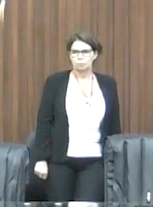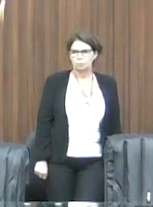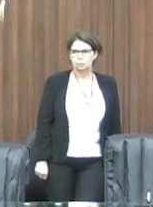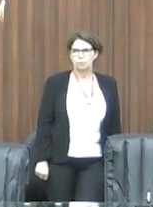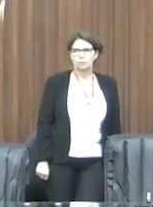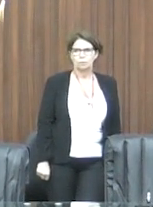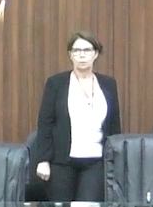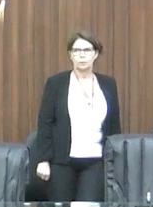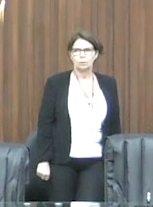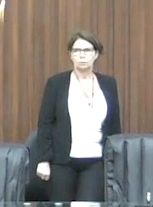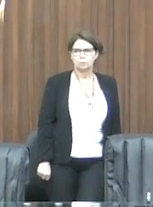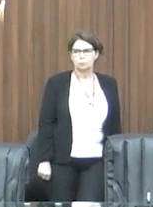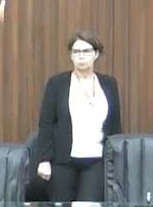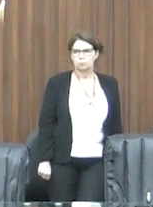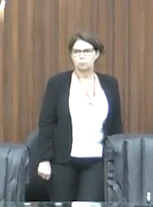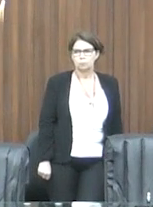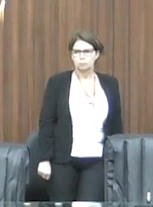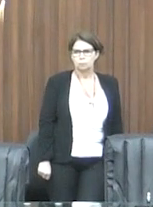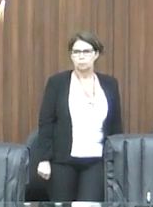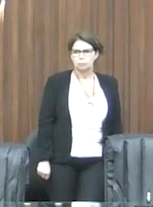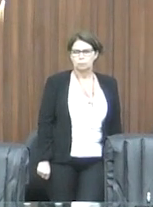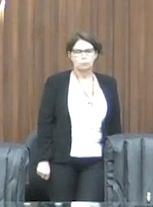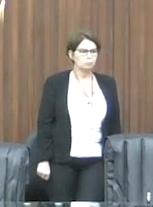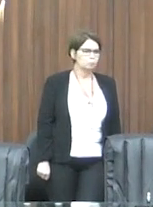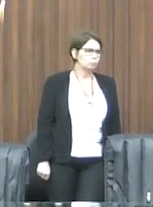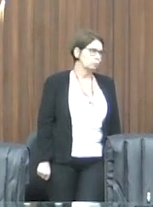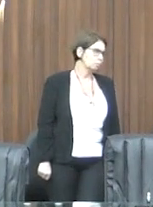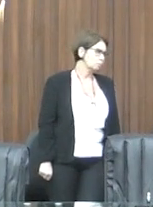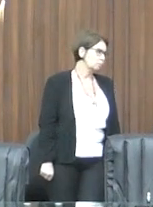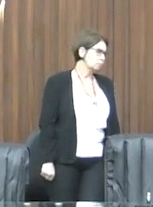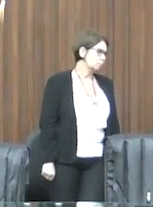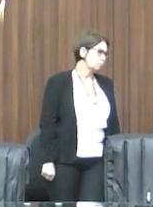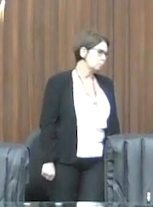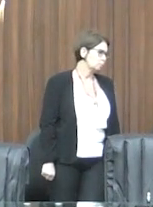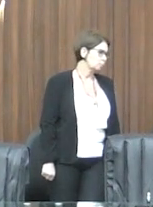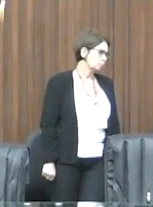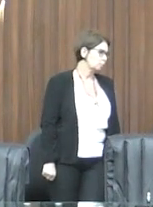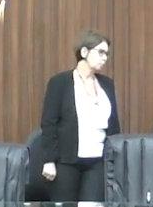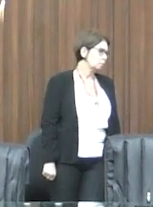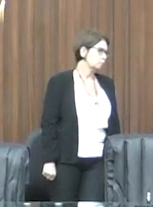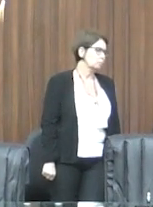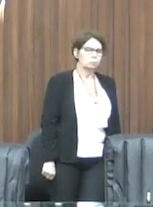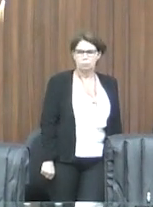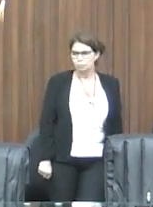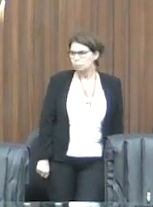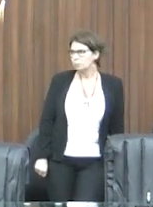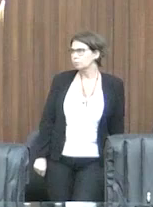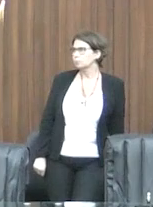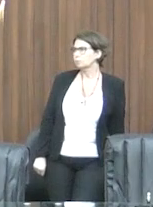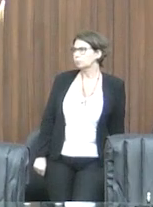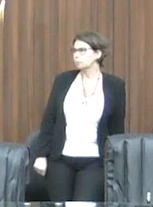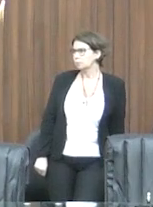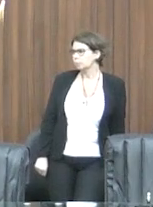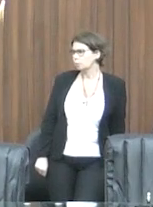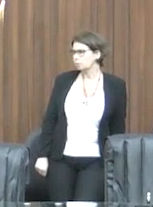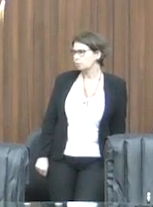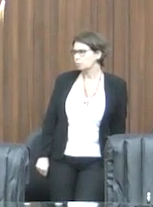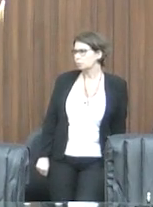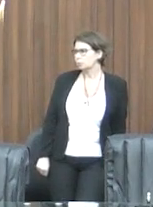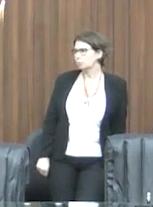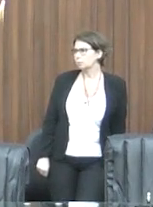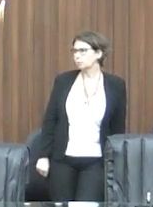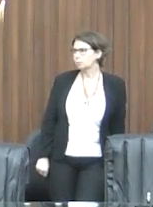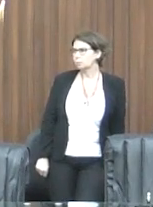Parlamentar, disponível no Instagram do Parlamento e na programação da sua TV Assembleia, uma emissora do